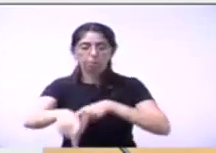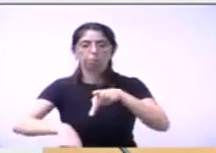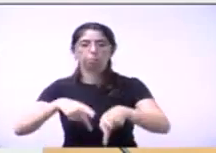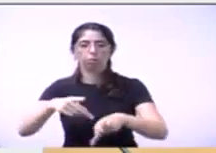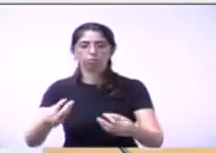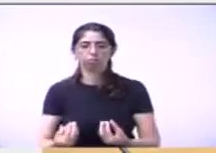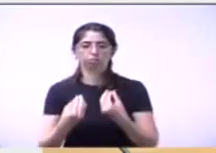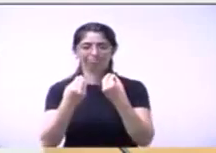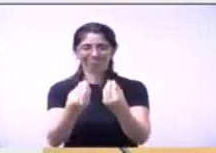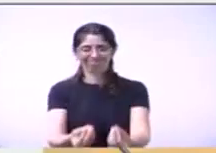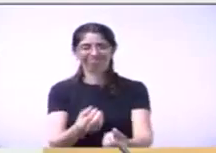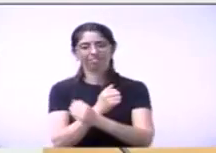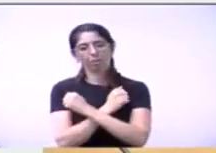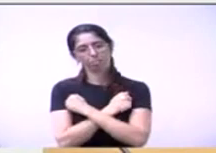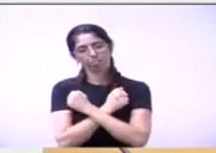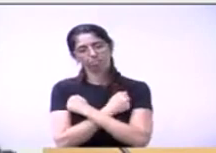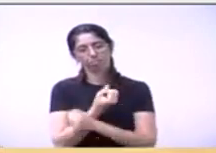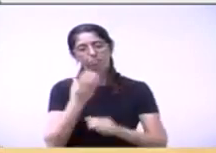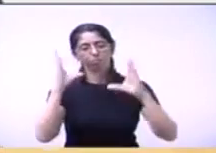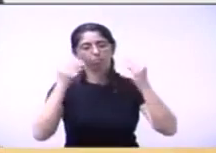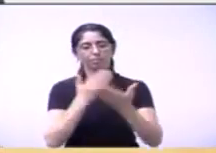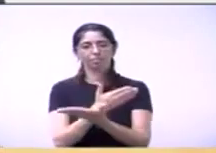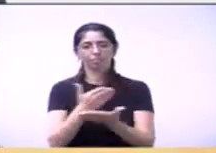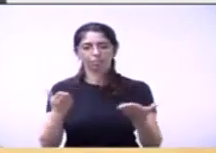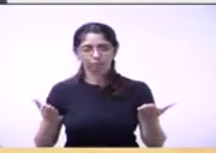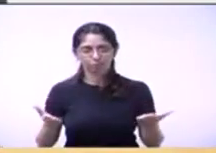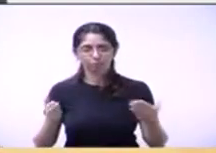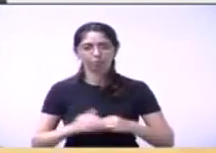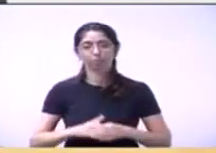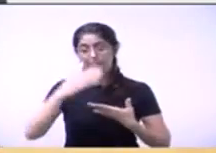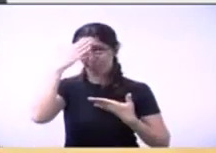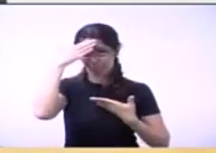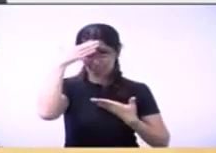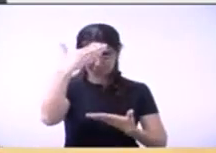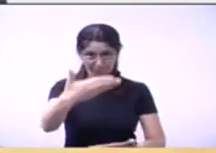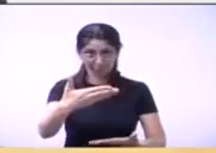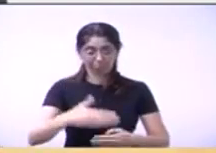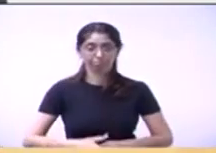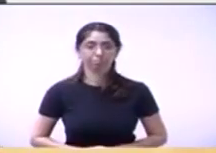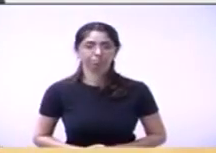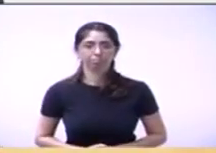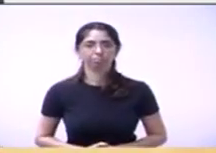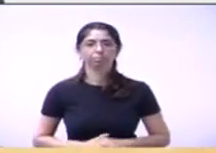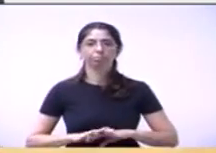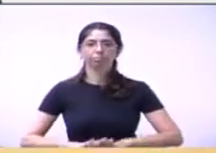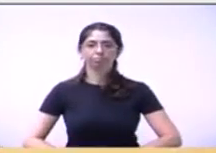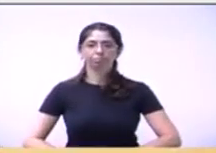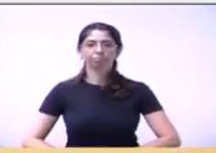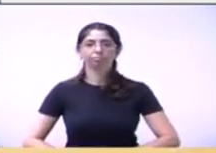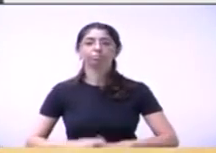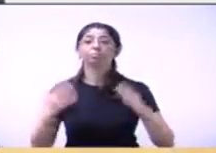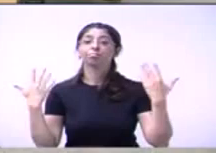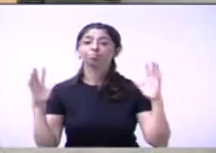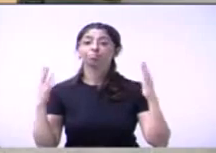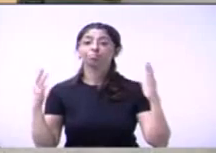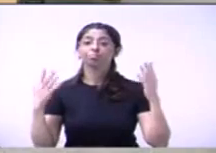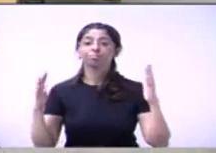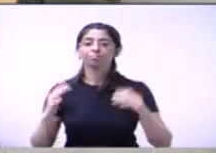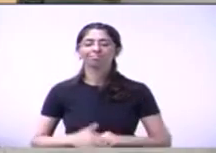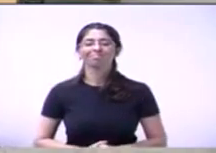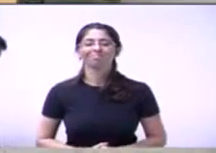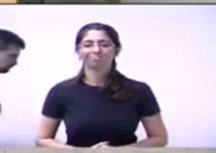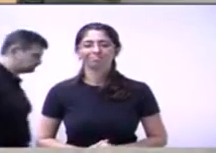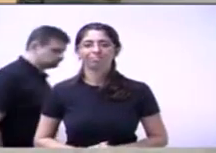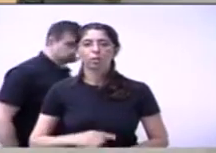abraço, boa noite a todos e todas. Muito obrigado. Com a palavra o vereador Dr. João Mota. Então, boa noite,